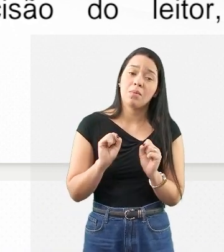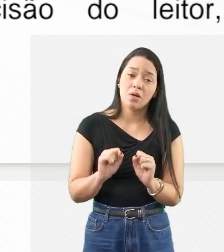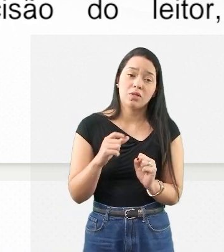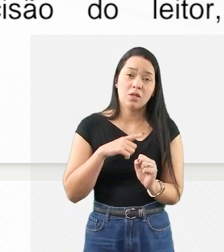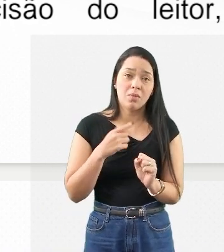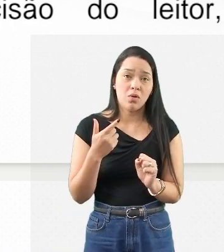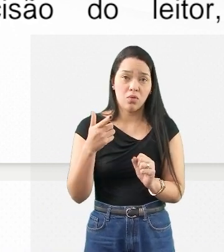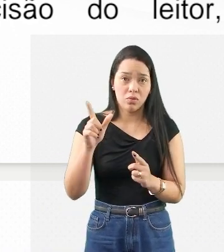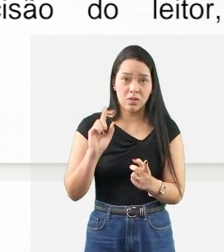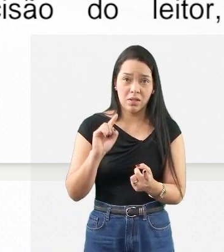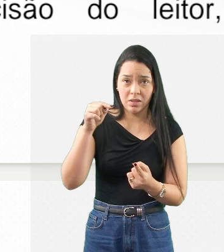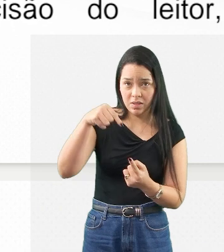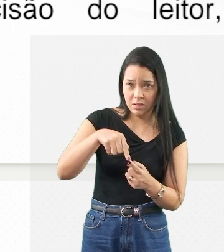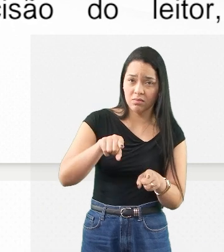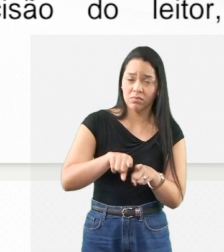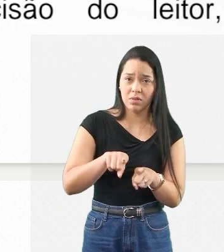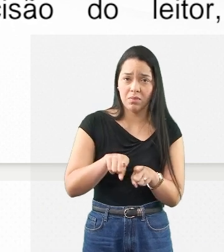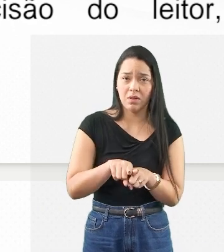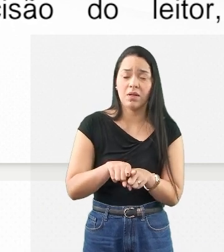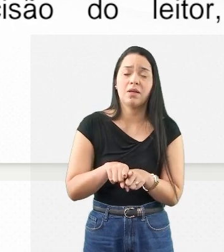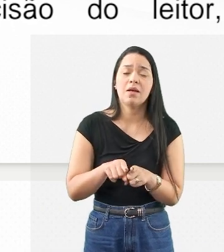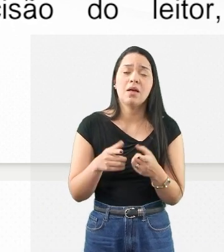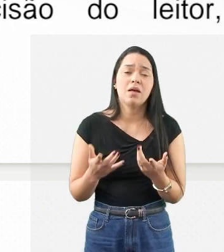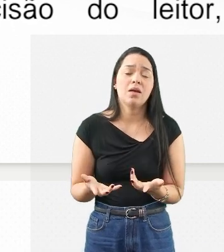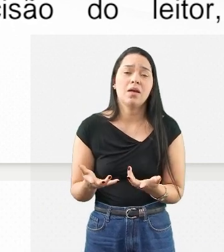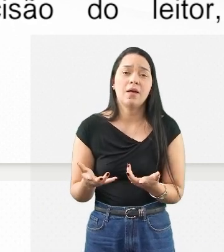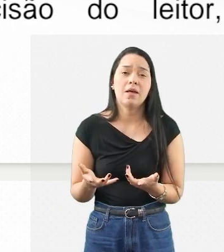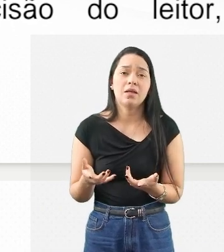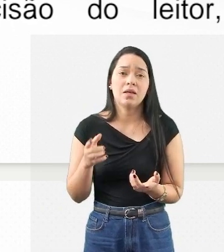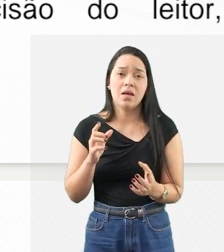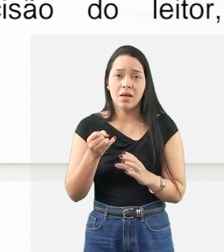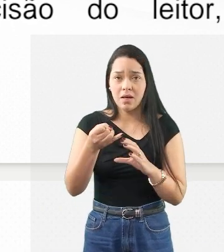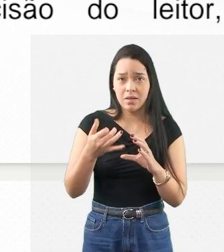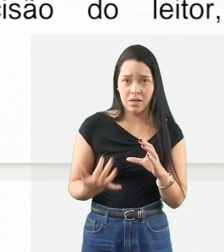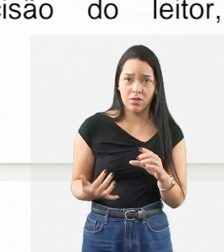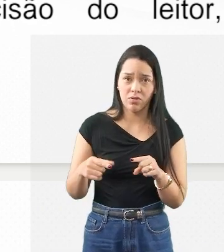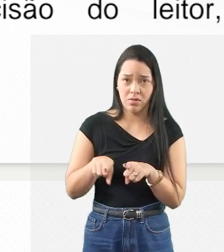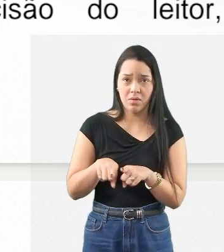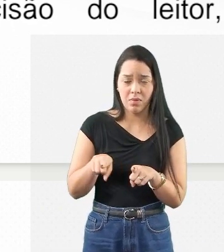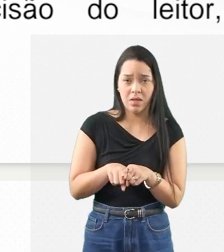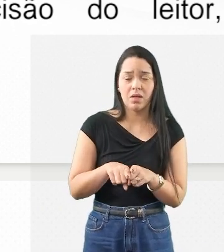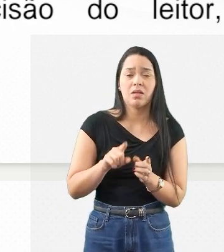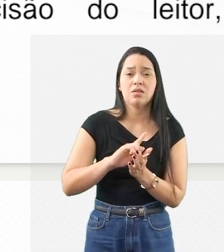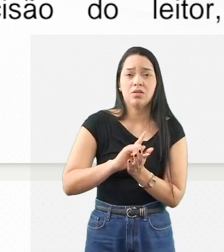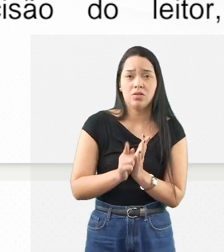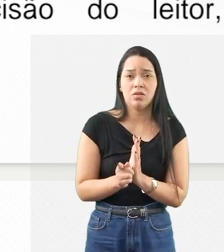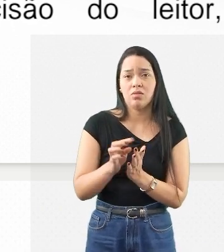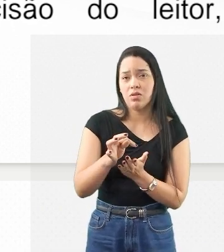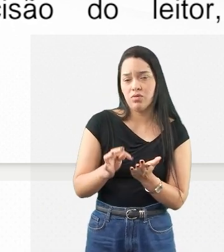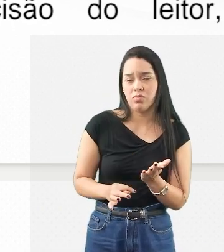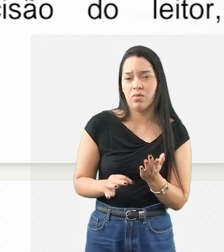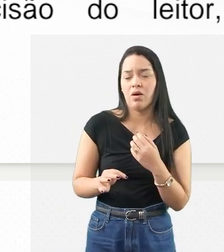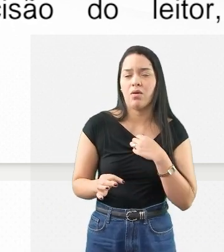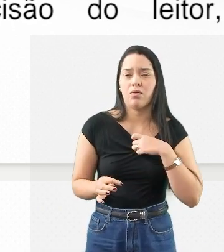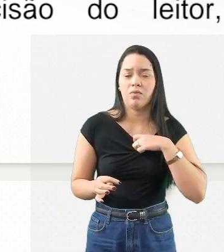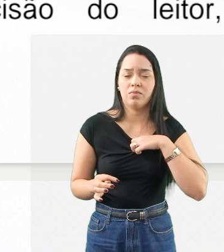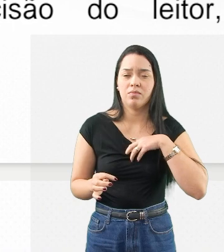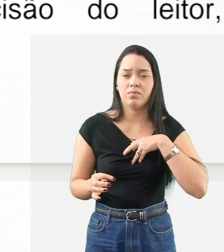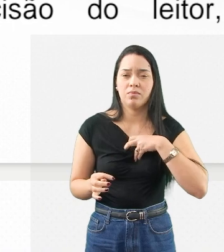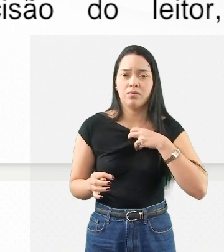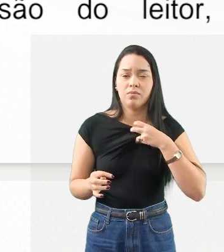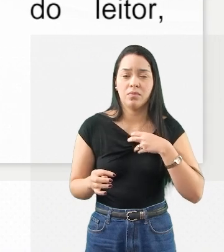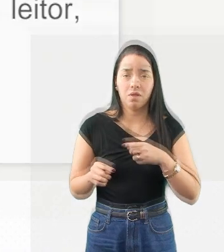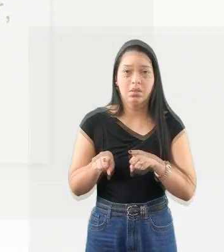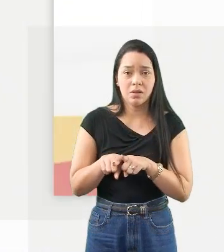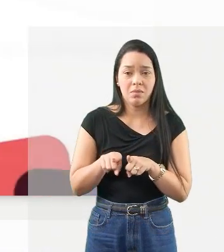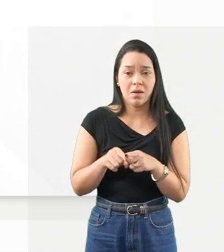outra intenção, uma outra finalidade que é característica desse gênero textual, que é um folder, certo? E a gente